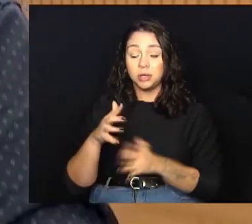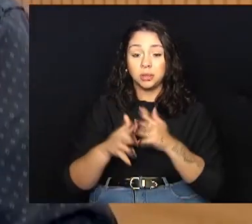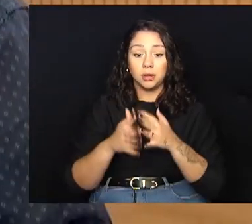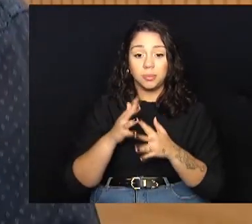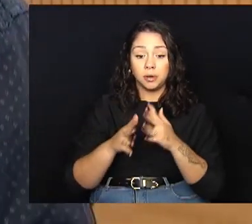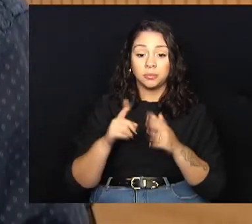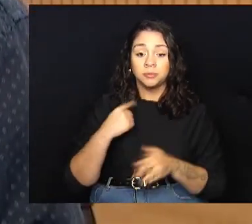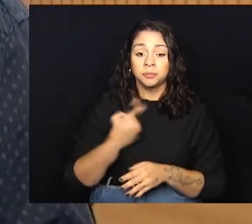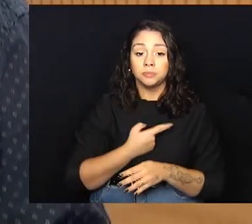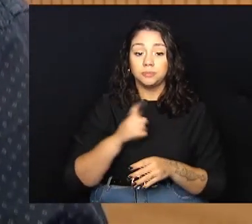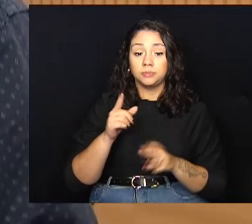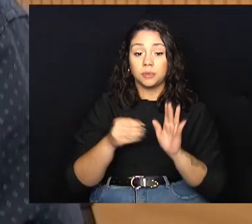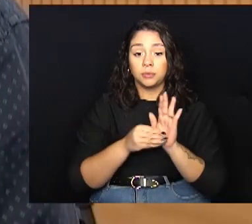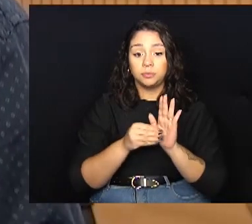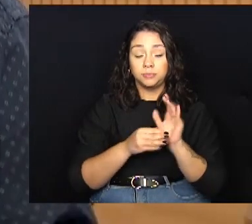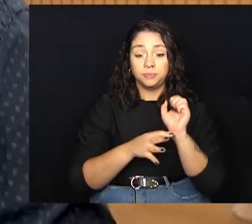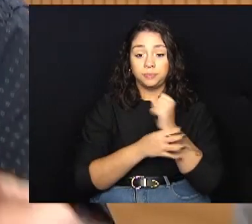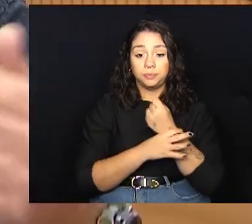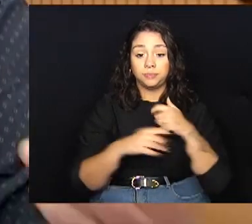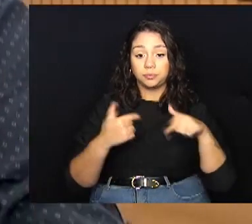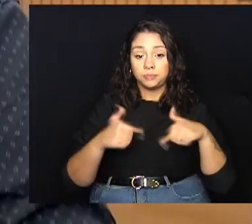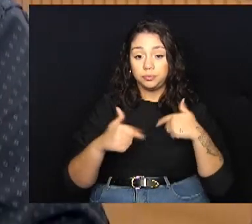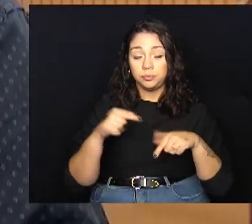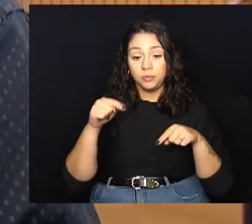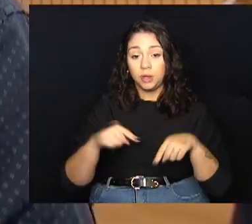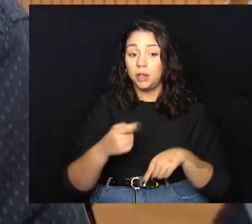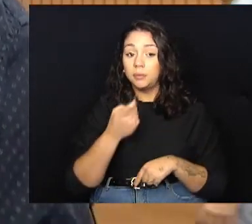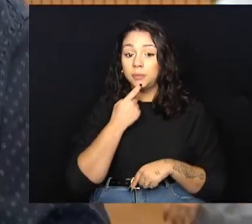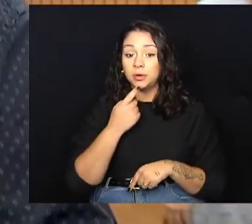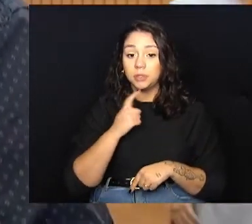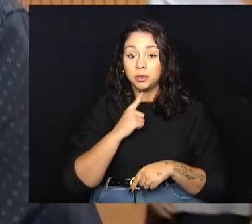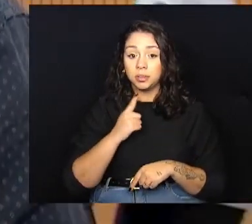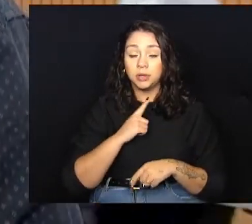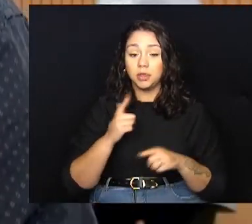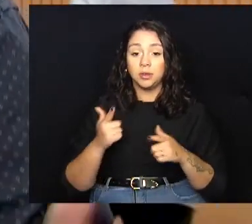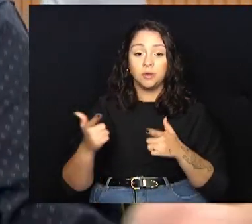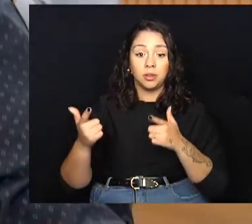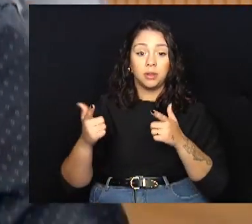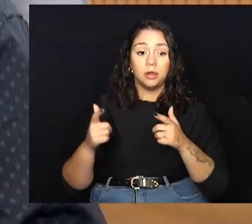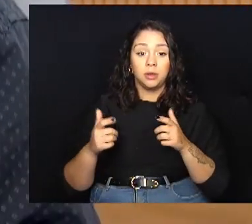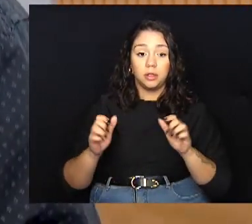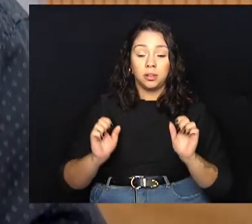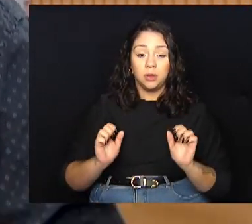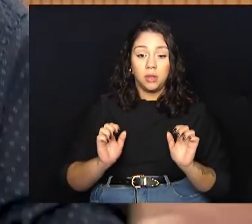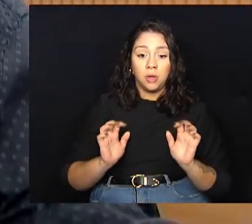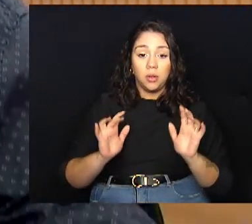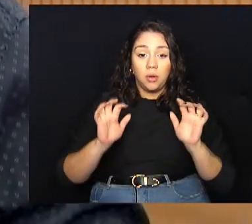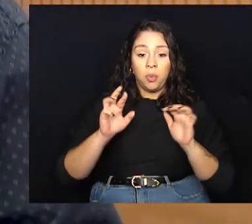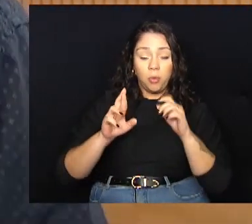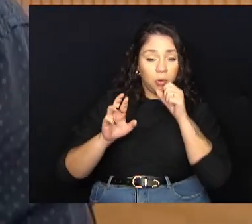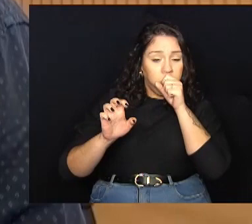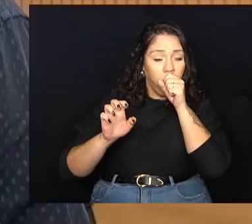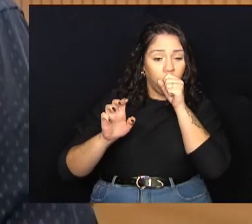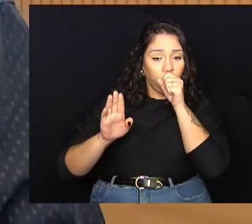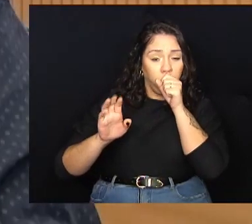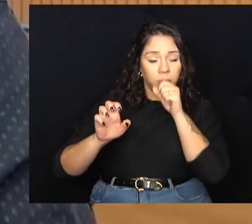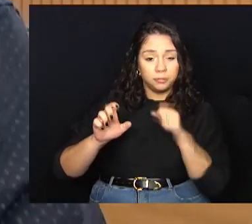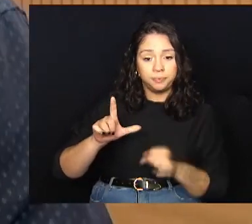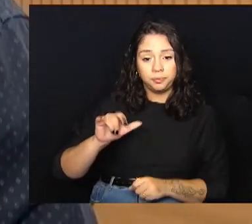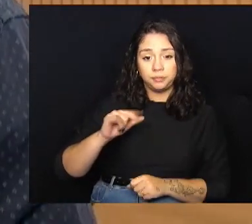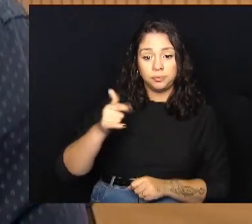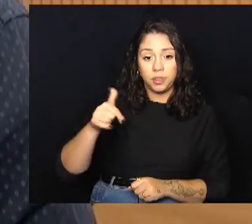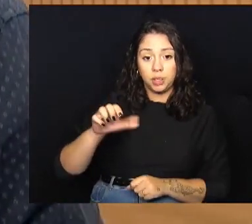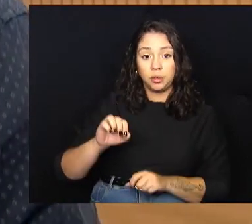né a falta de segurança no trabalho é pior né em Campinas nós tivemos rebeliões várias rebeliões inclusive na casa Maestro fuga na casa Andorinhas